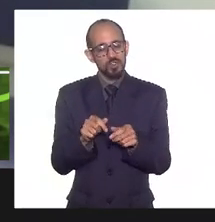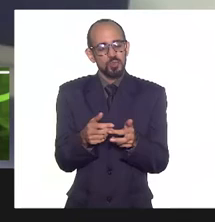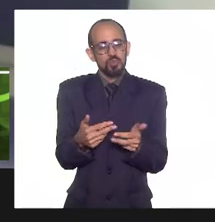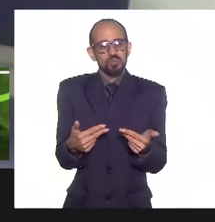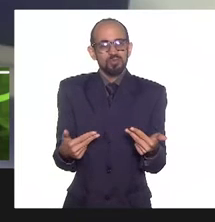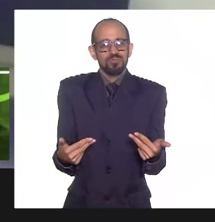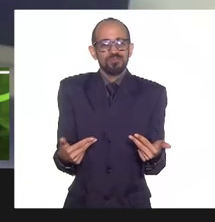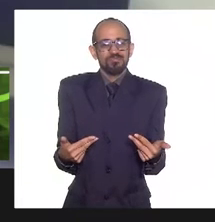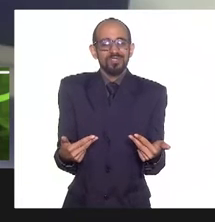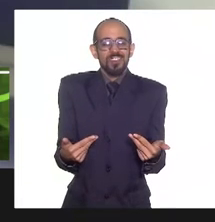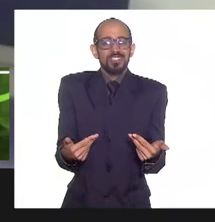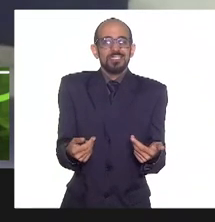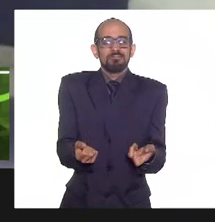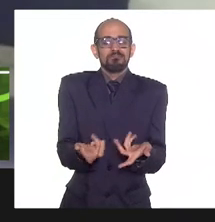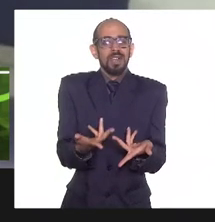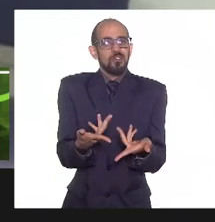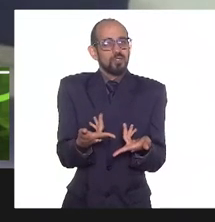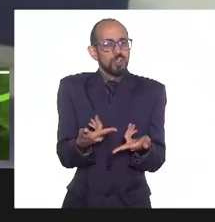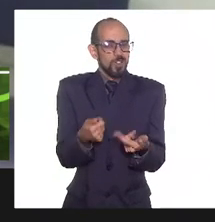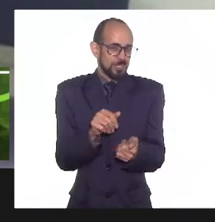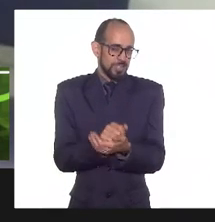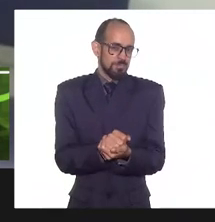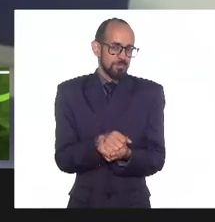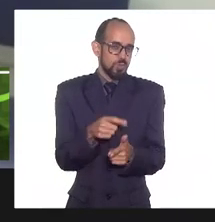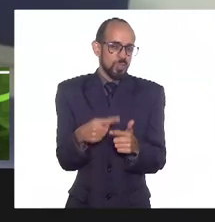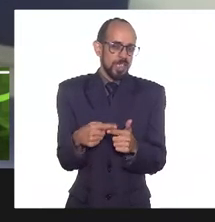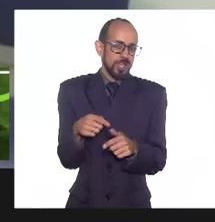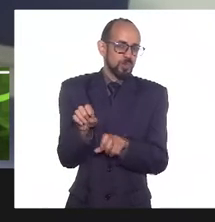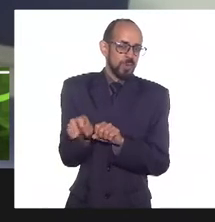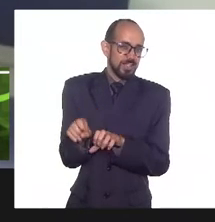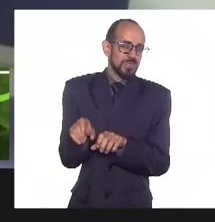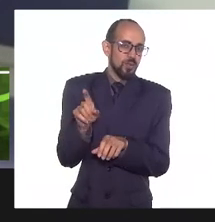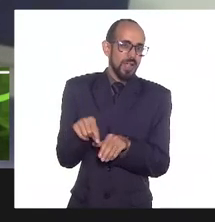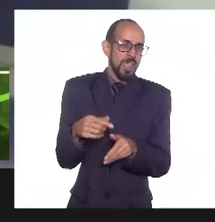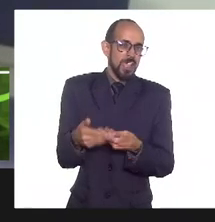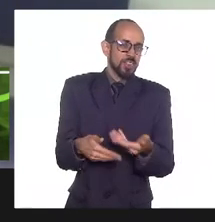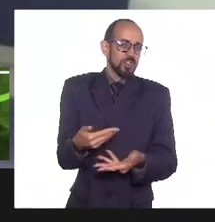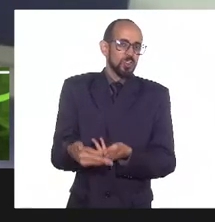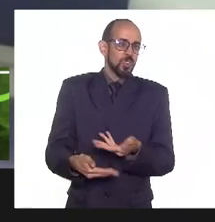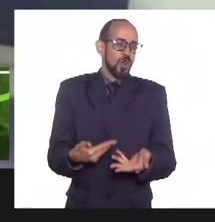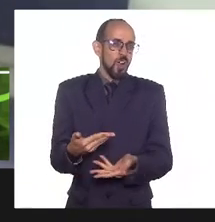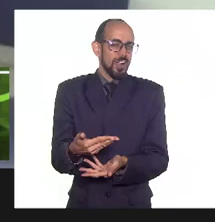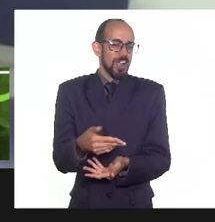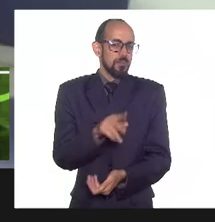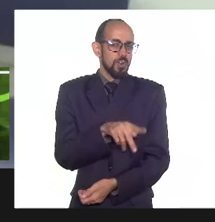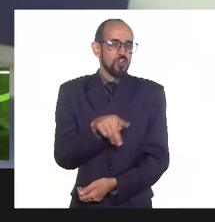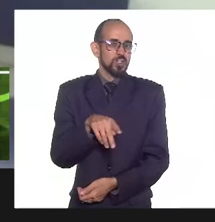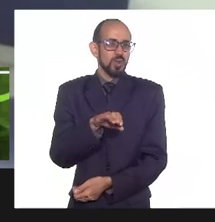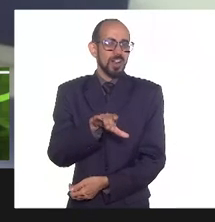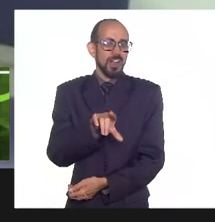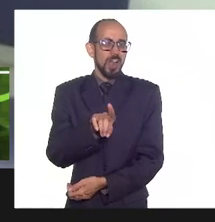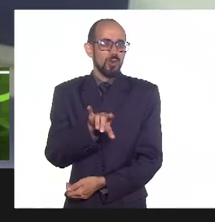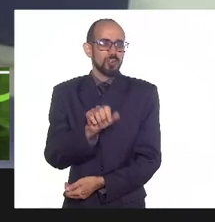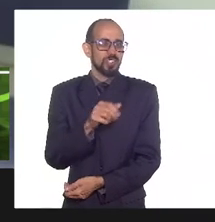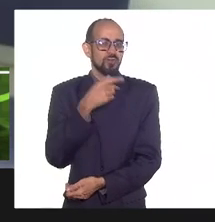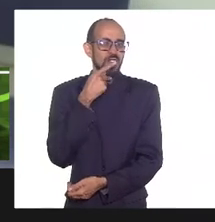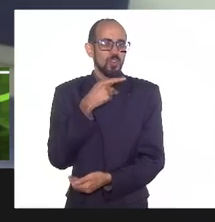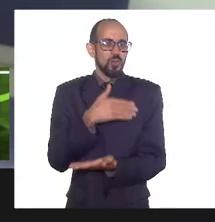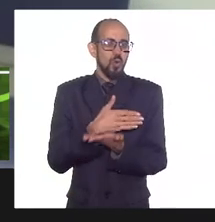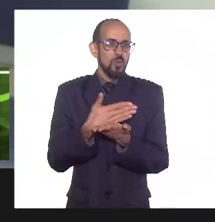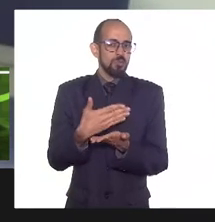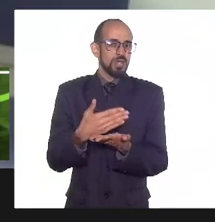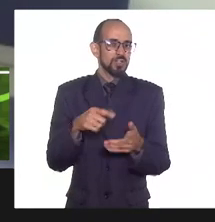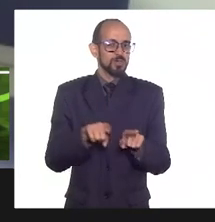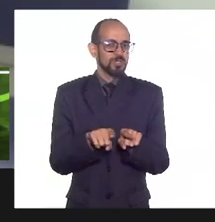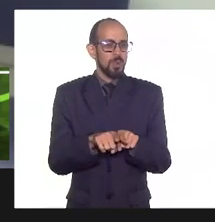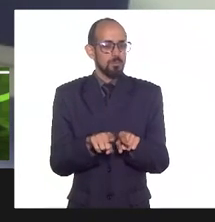maravilhosa porque educação pra mim é essa troca né a professora Cláudia Gonçalves falou no início e isso de